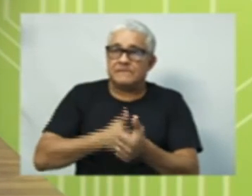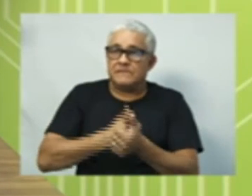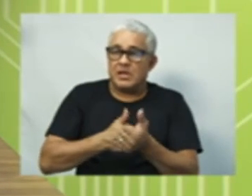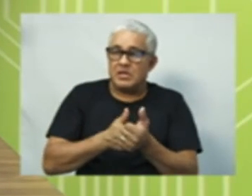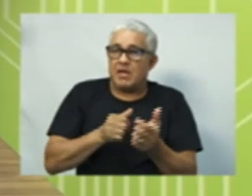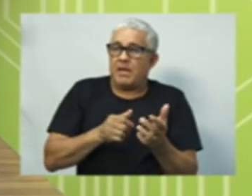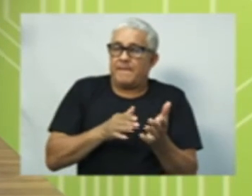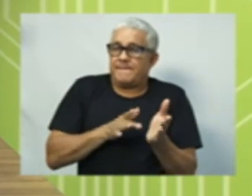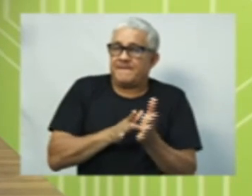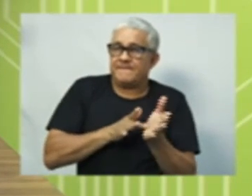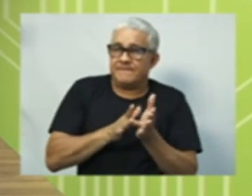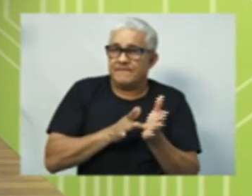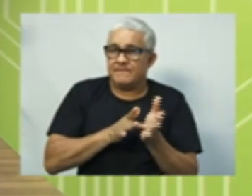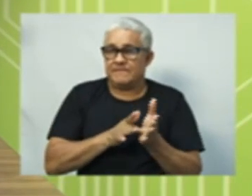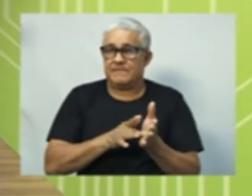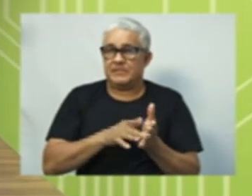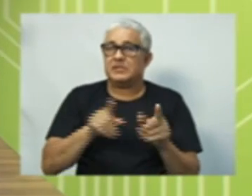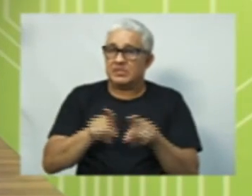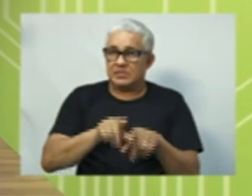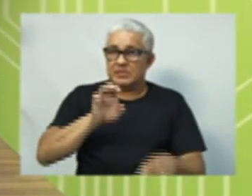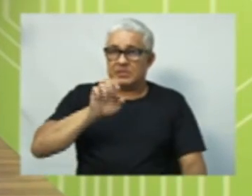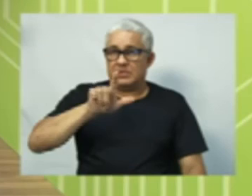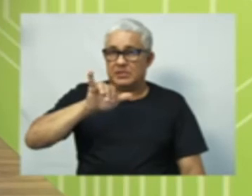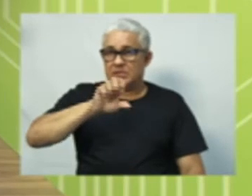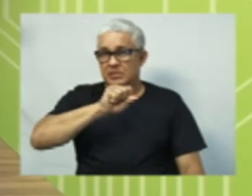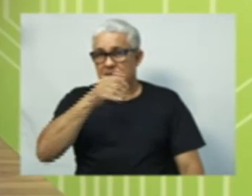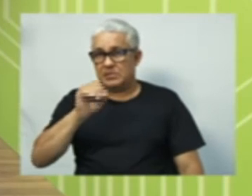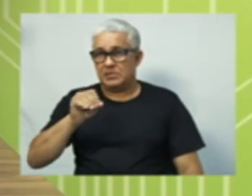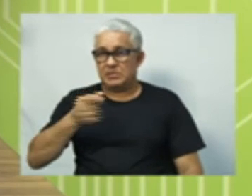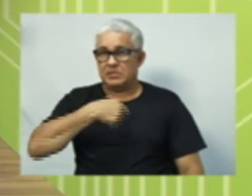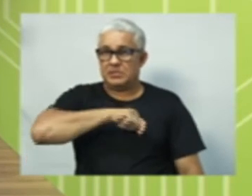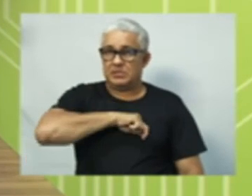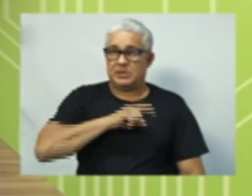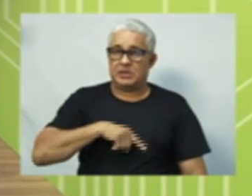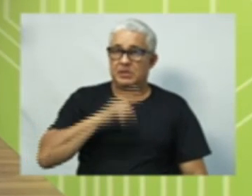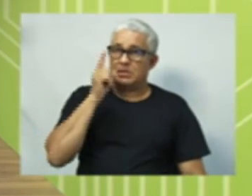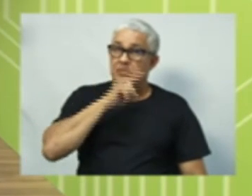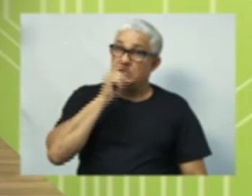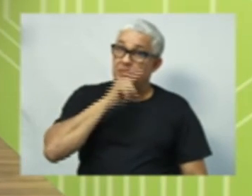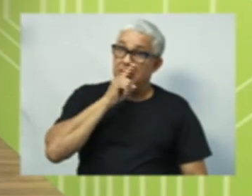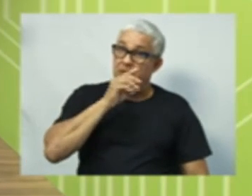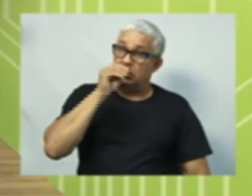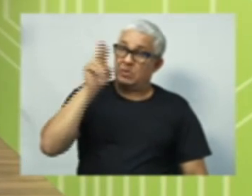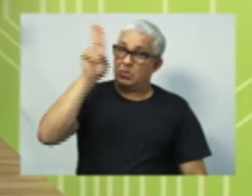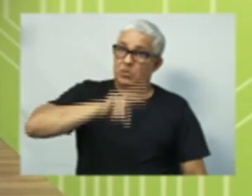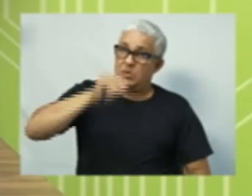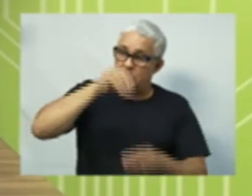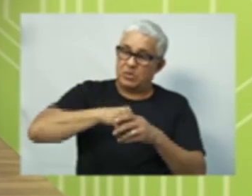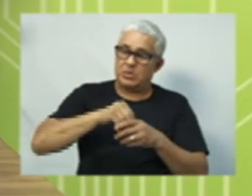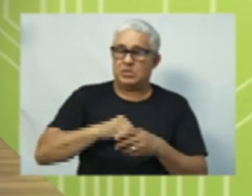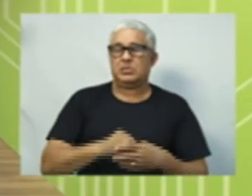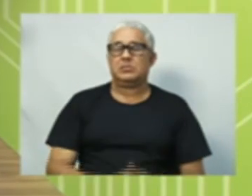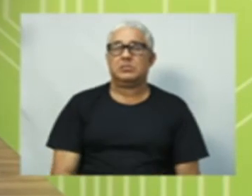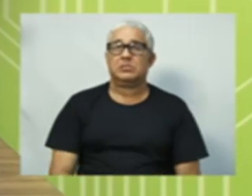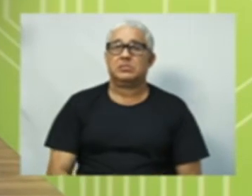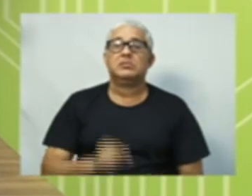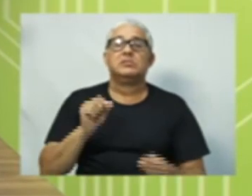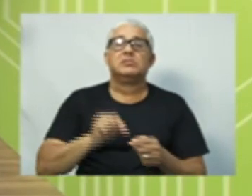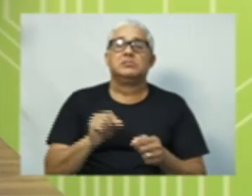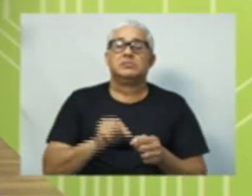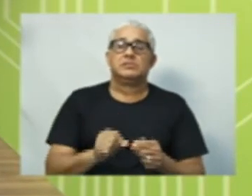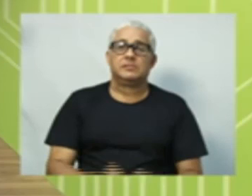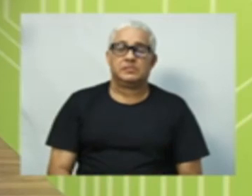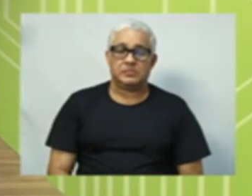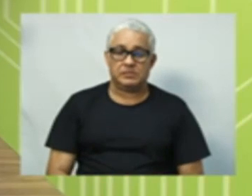é outra. E a elisão fiscal, que é usar brechas na tributação, fazer